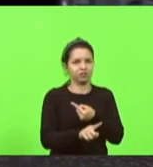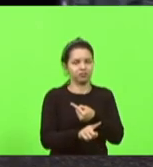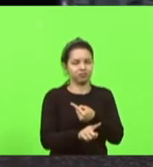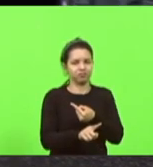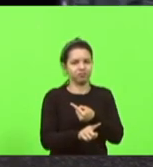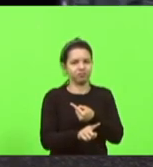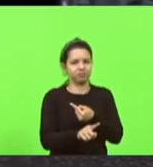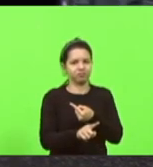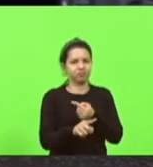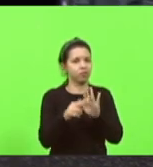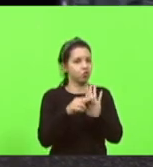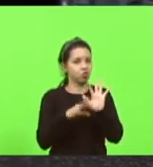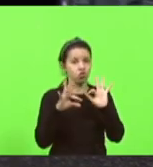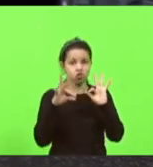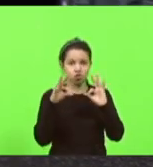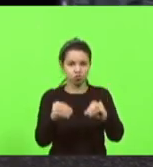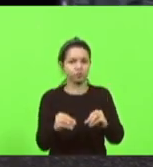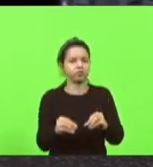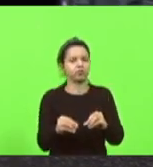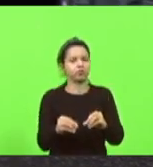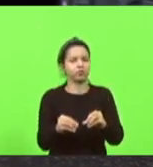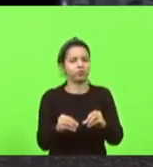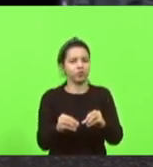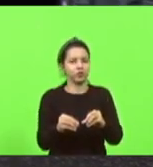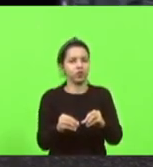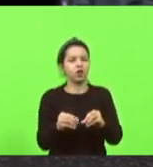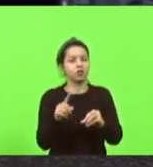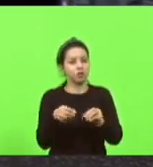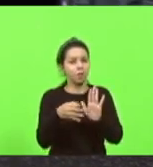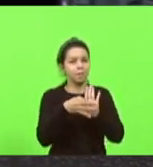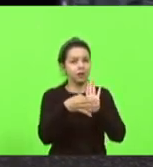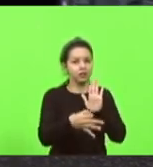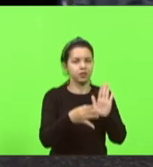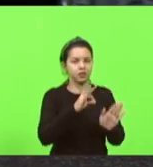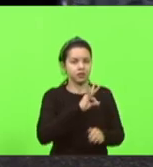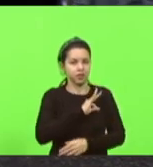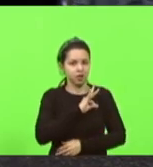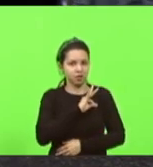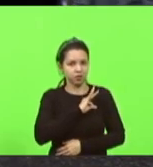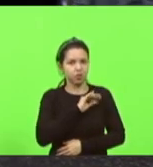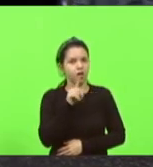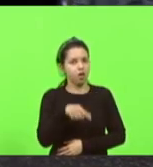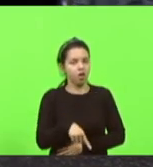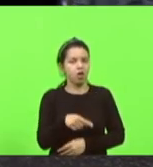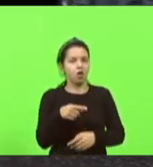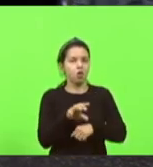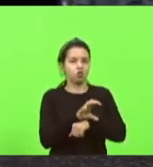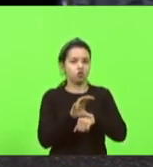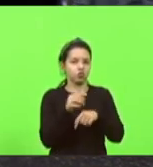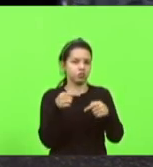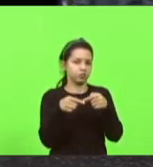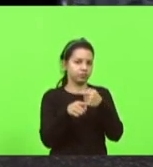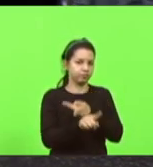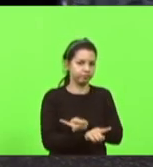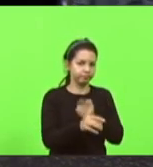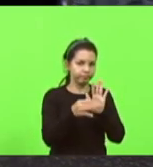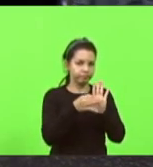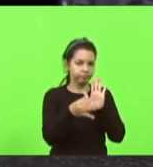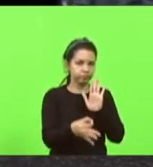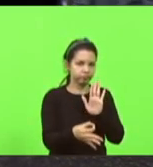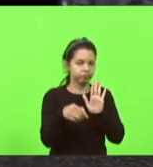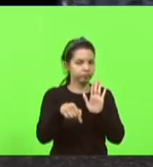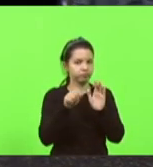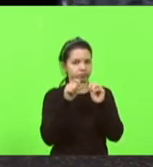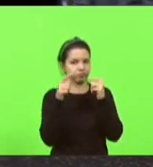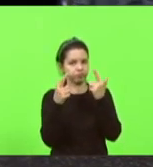Todos. Então, os pareceres técnicos são pela inconstitucionalidade. Os pareceres aqui da casa são